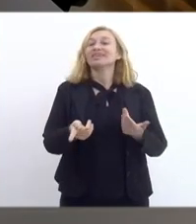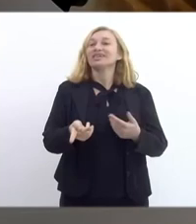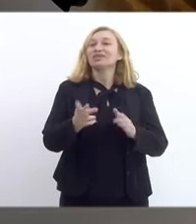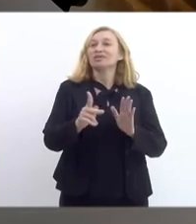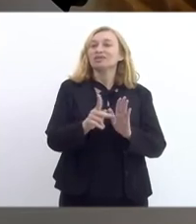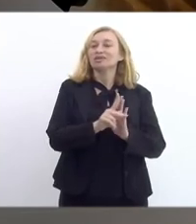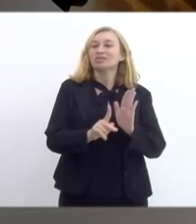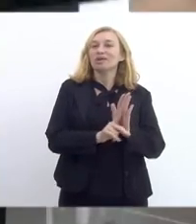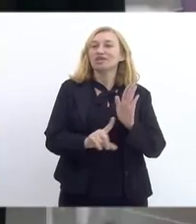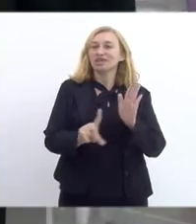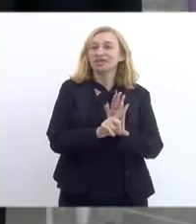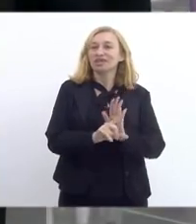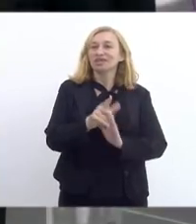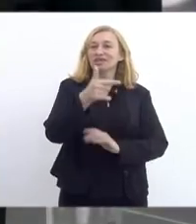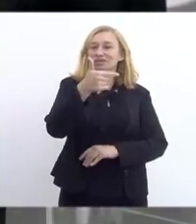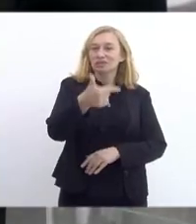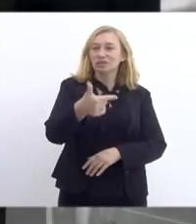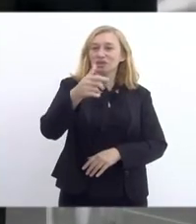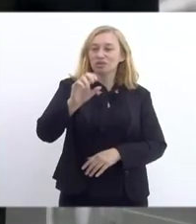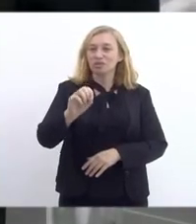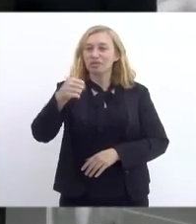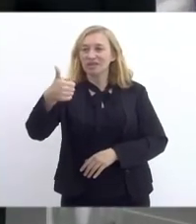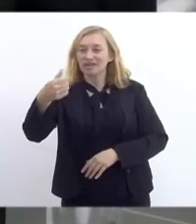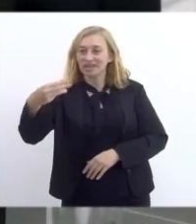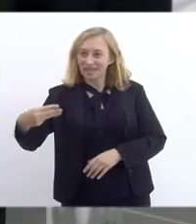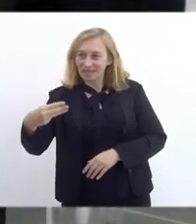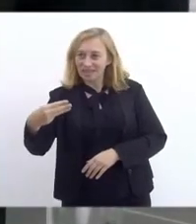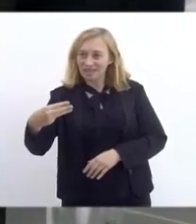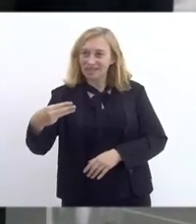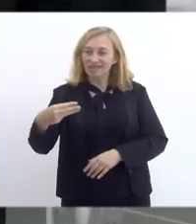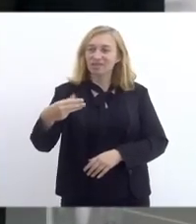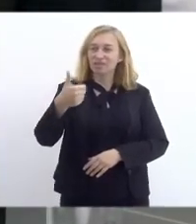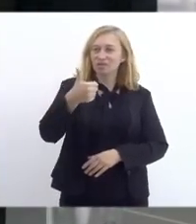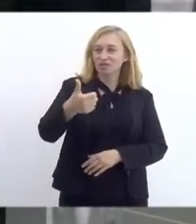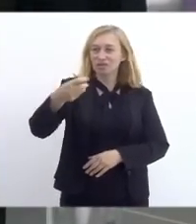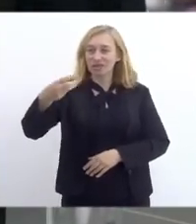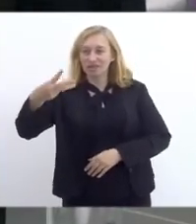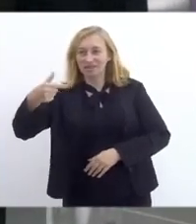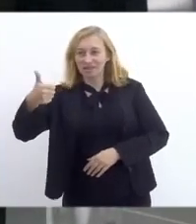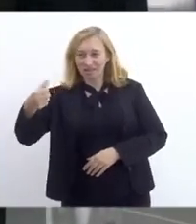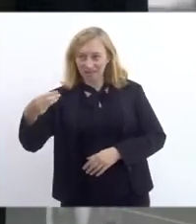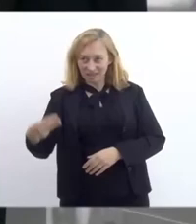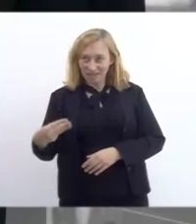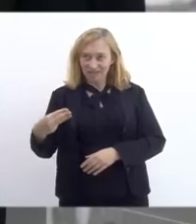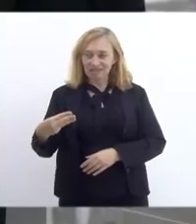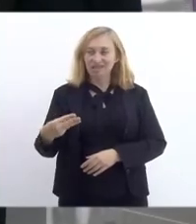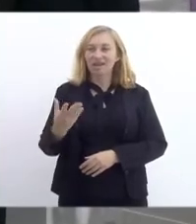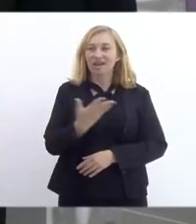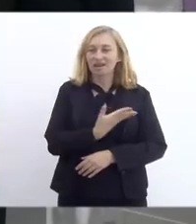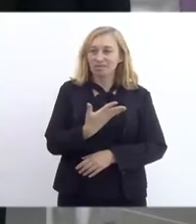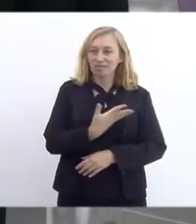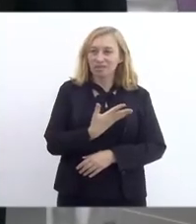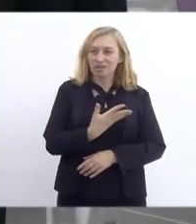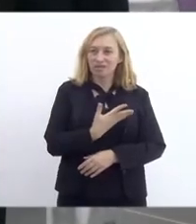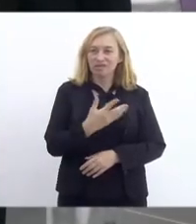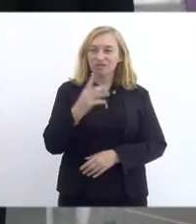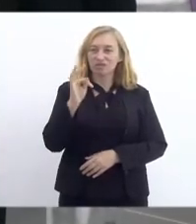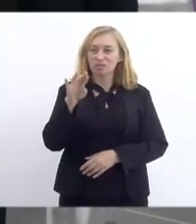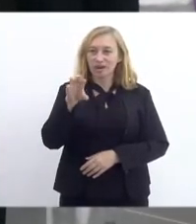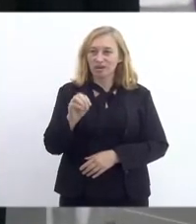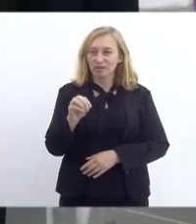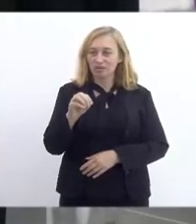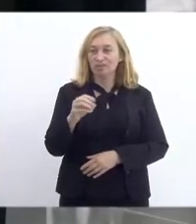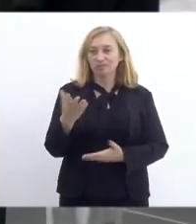lei 2013/2013, do querido amigo, grande amigo, deputado Gilberto Palmares. Faz muita falta nesse parlamento.